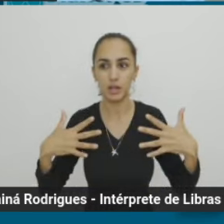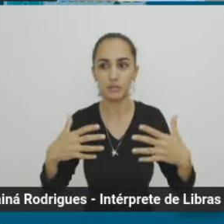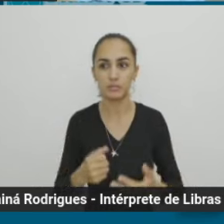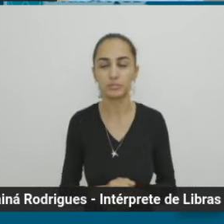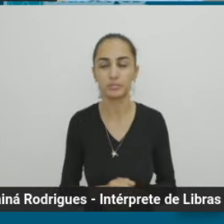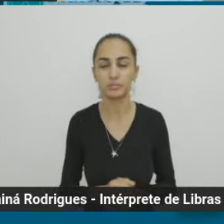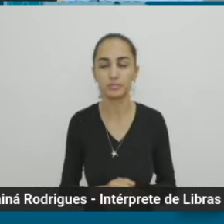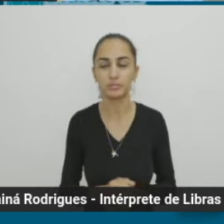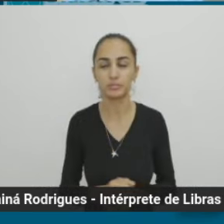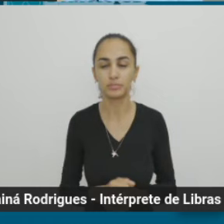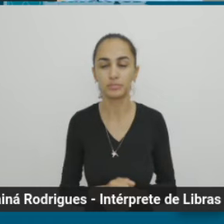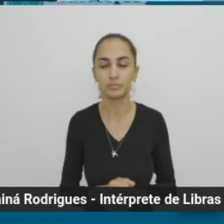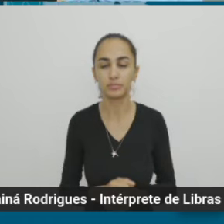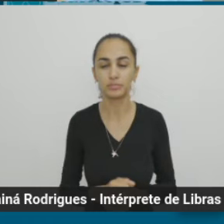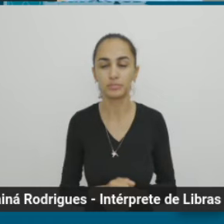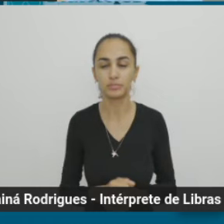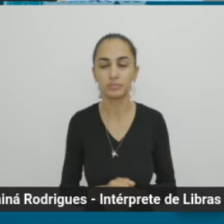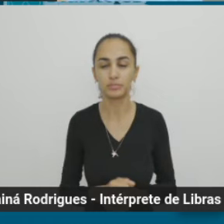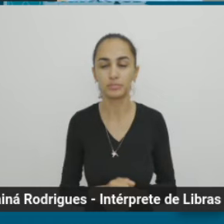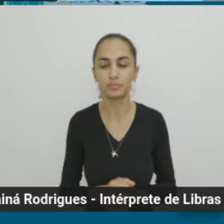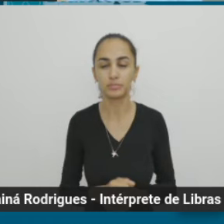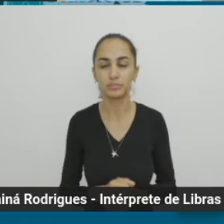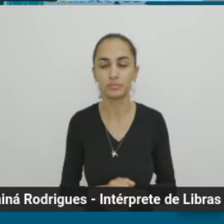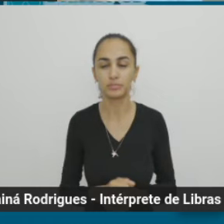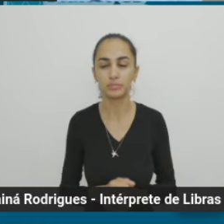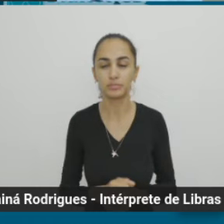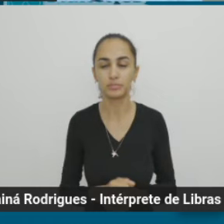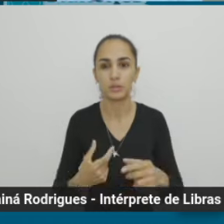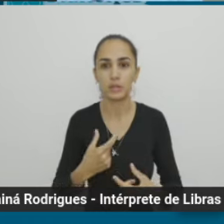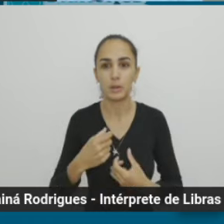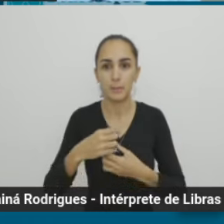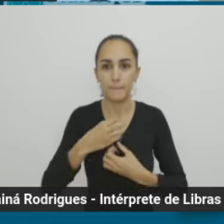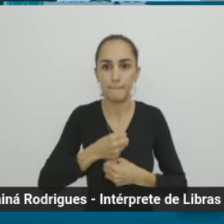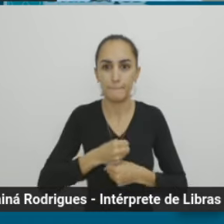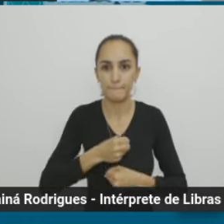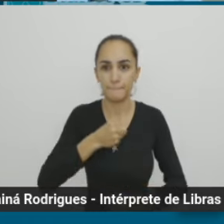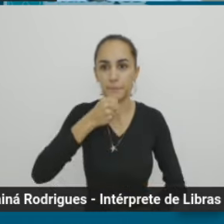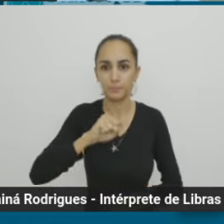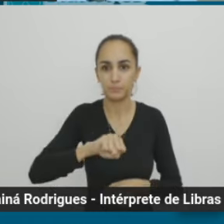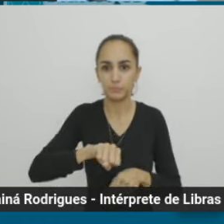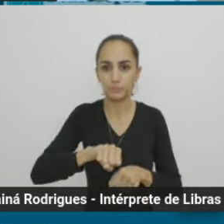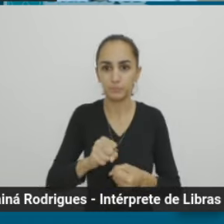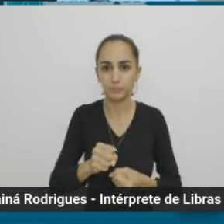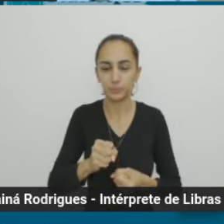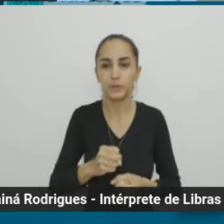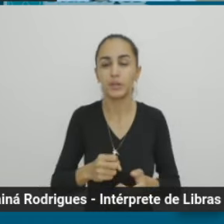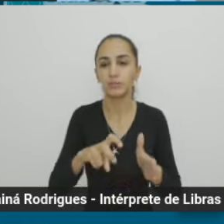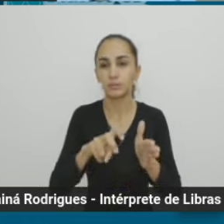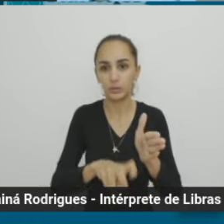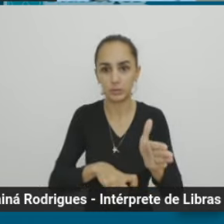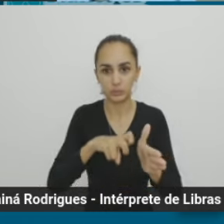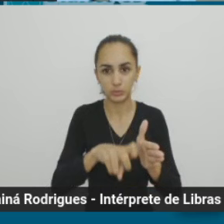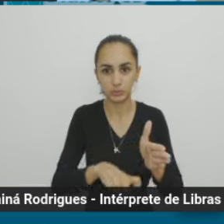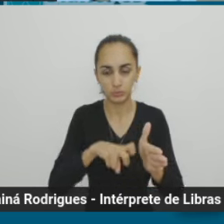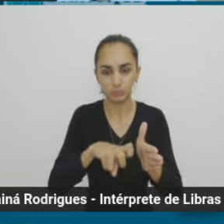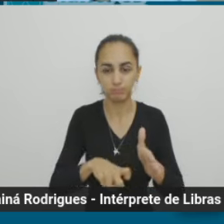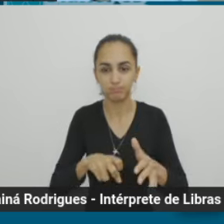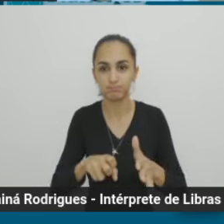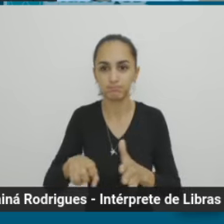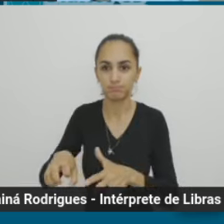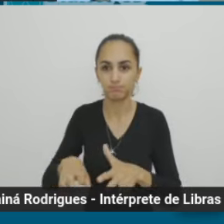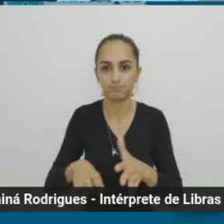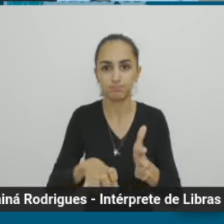acidente automobilístico, eu tive uma lesão raquimedular e, em função disso, eu uso cadeira de rodas para me locomover.